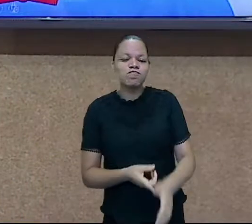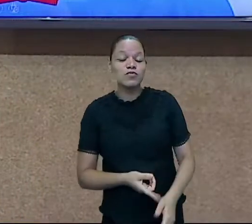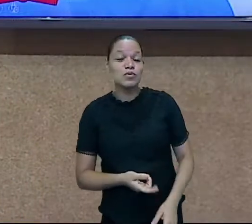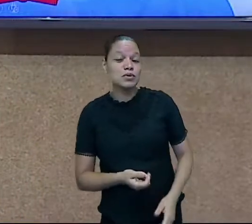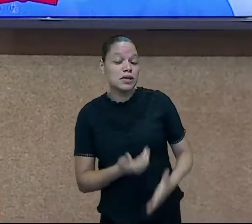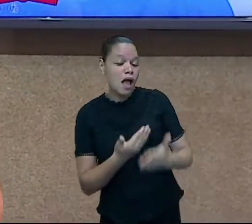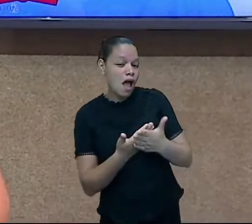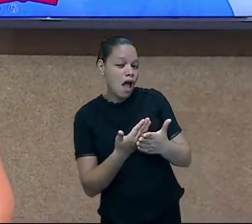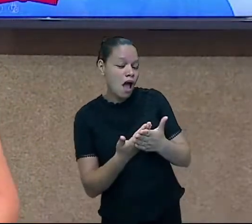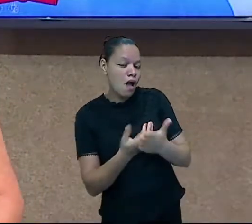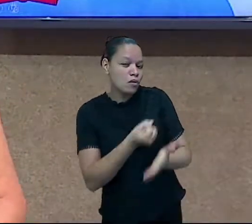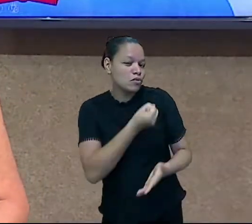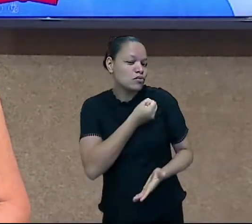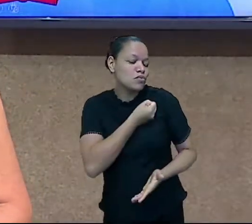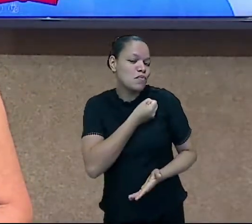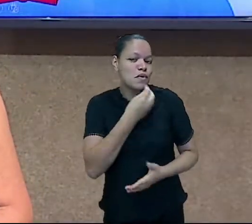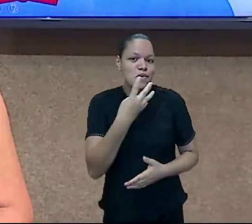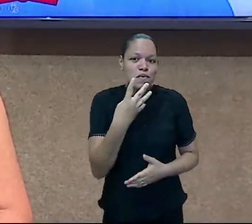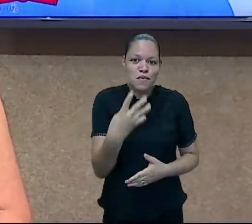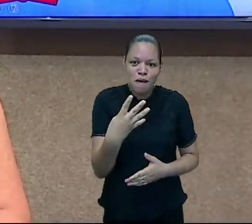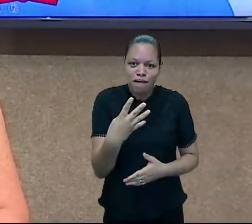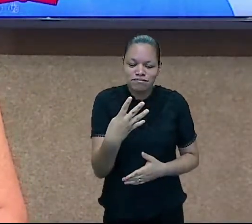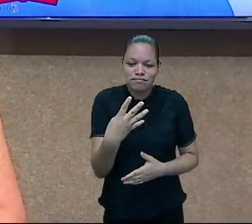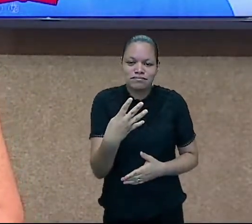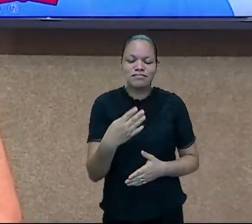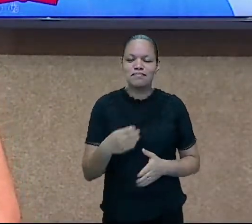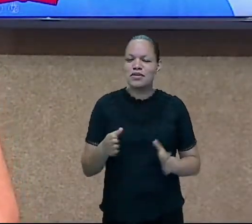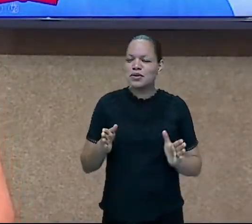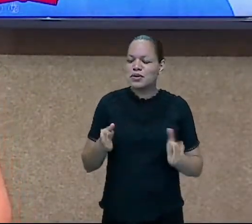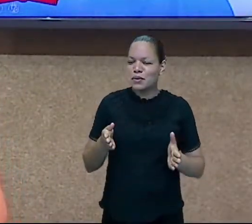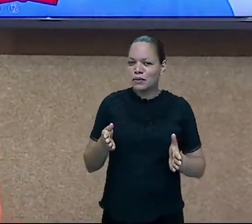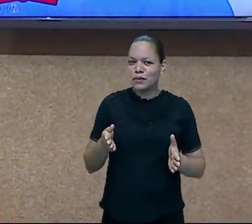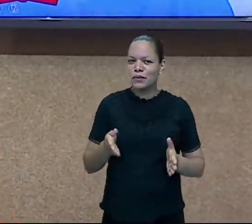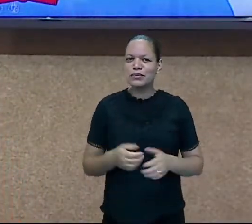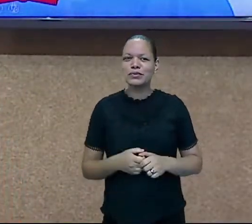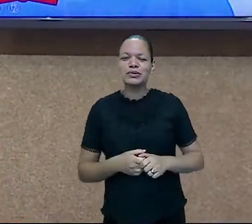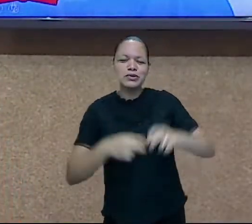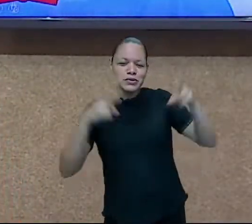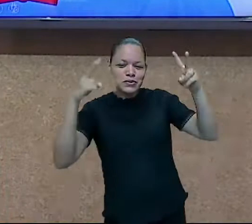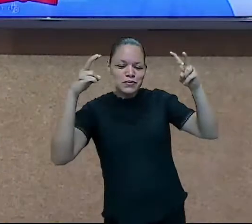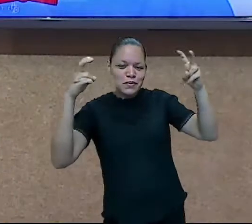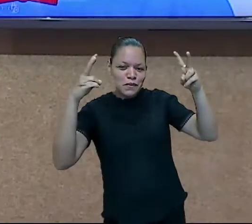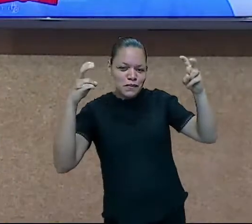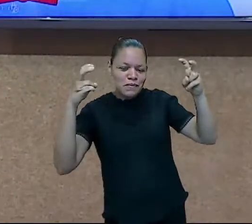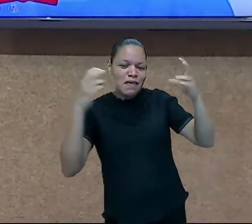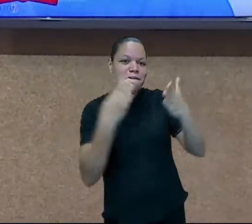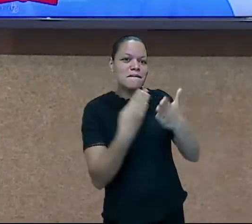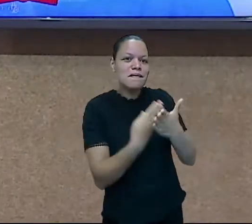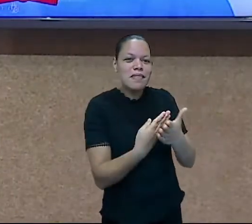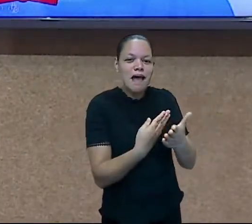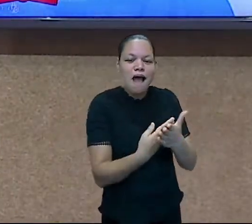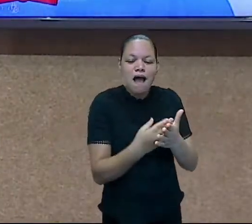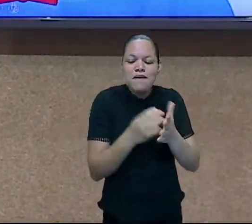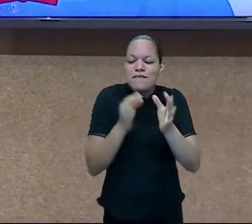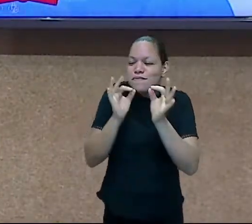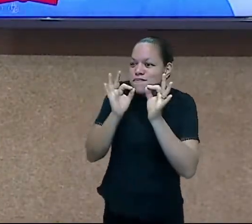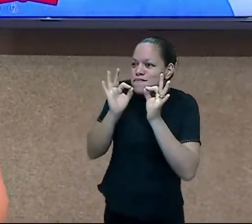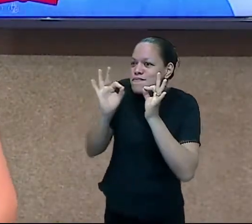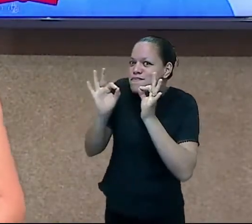4. Como objeto de conhecimento, nós teremos uma apreciação literária